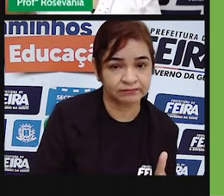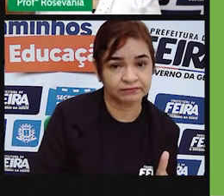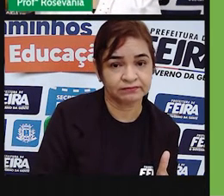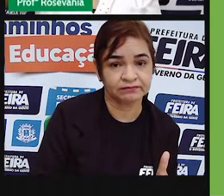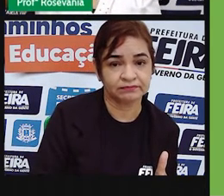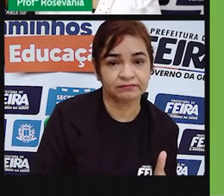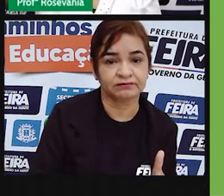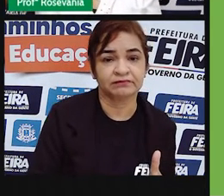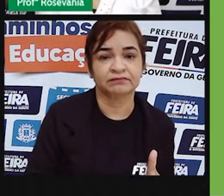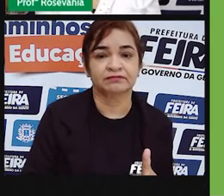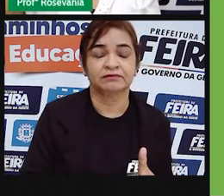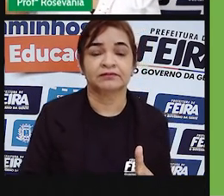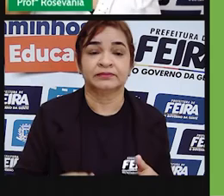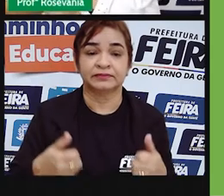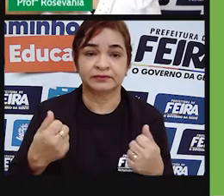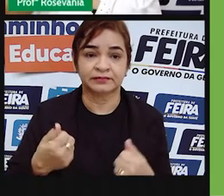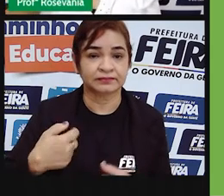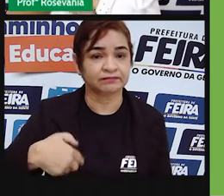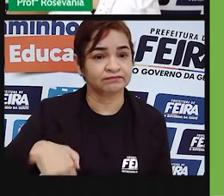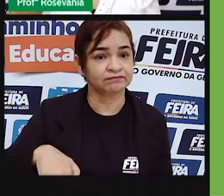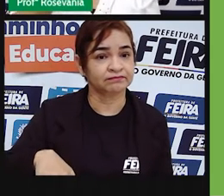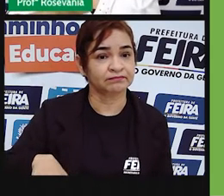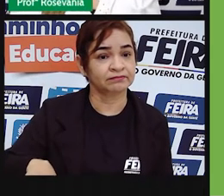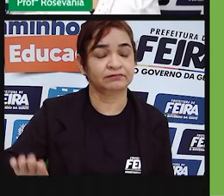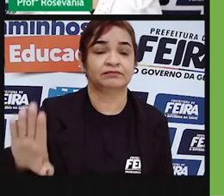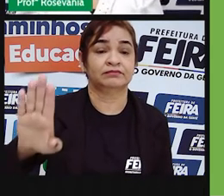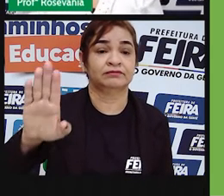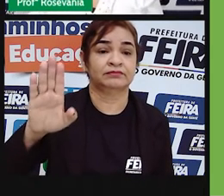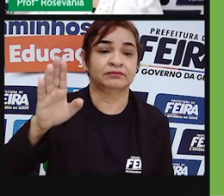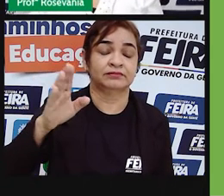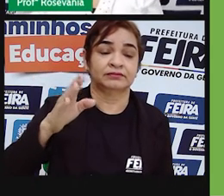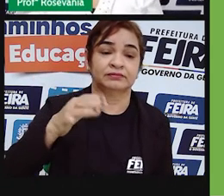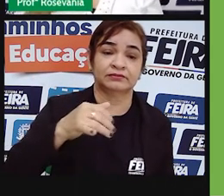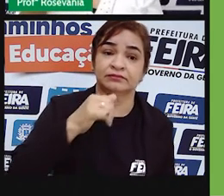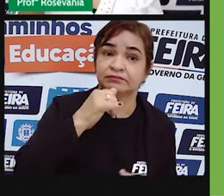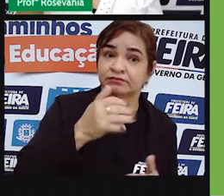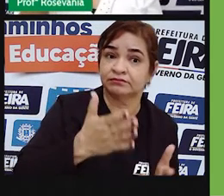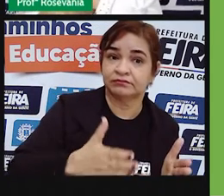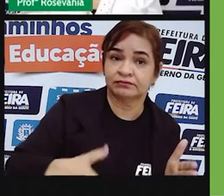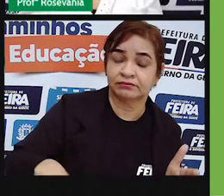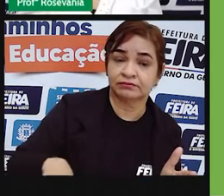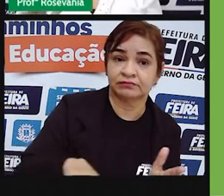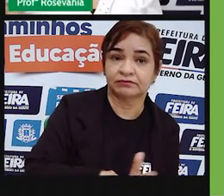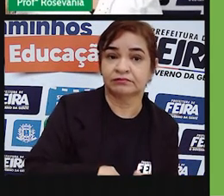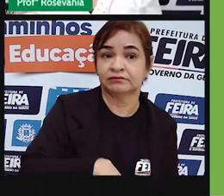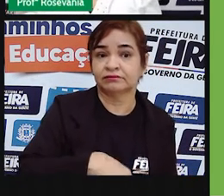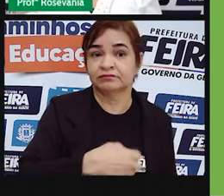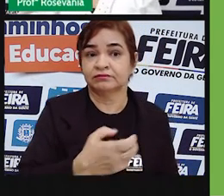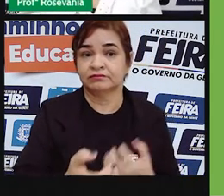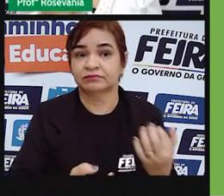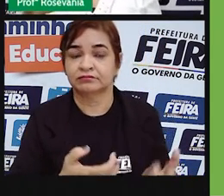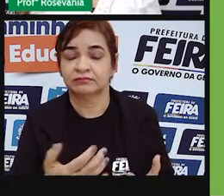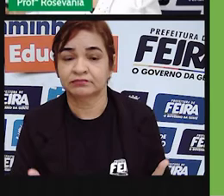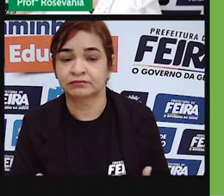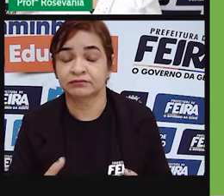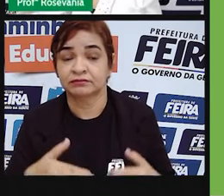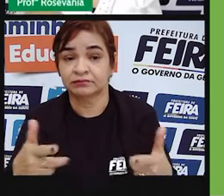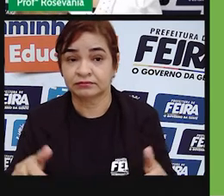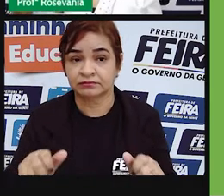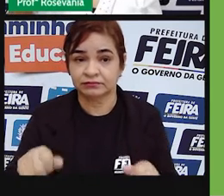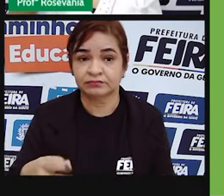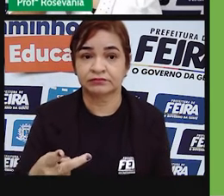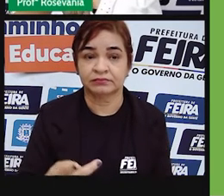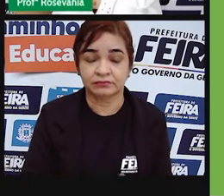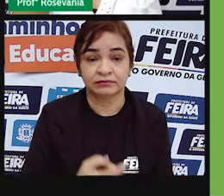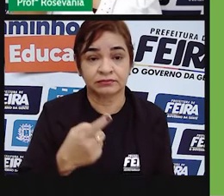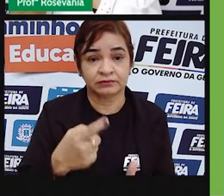pois ela tem seguir o curso dela e não tem nada aqui vale né ela até que crie Barreiras já específica país mas novamente